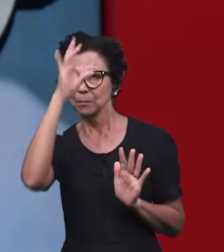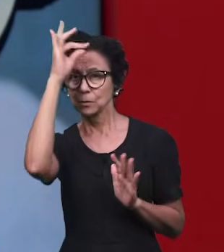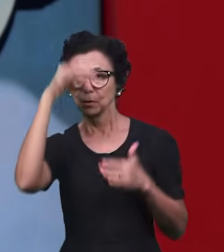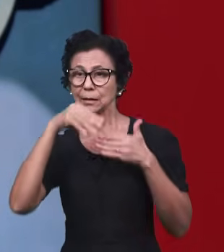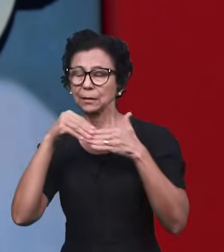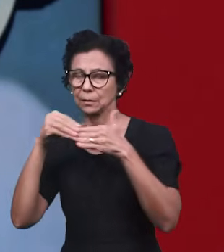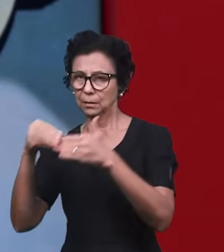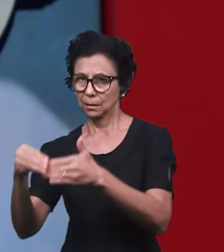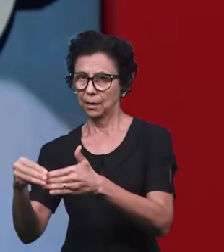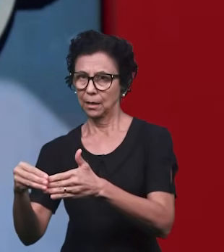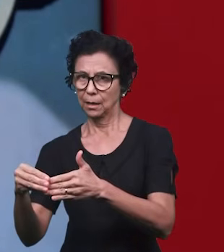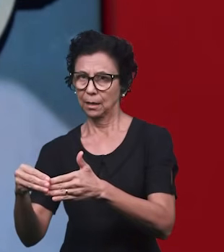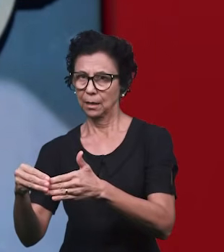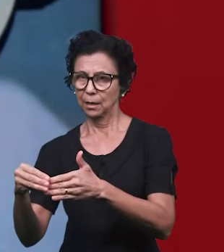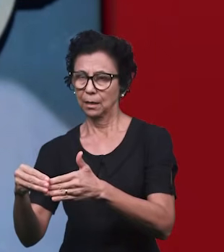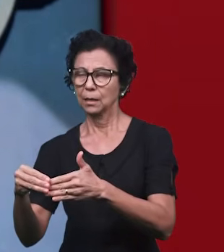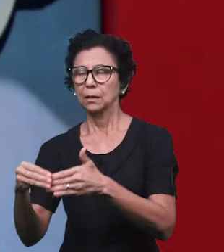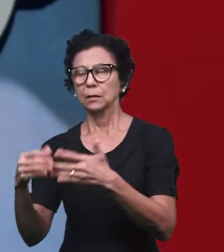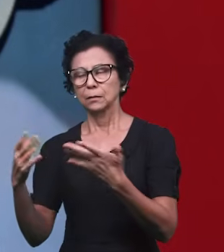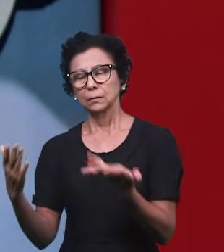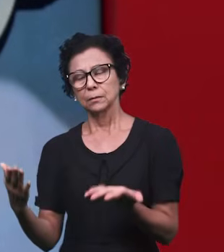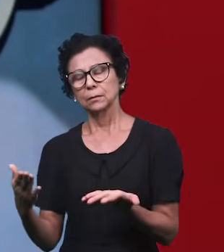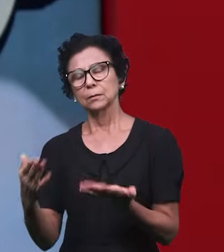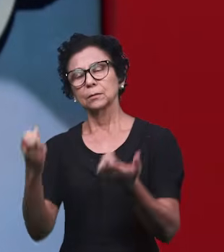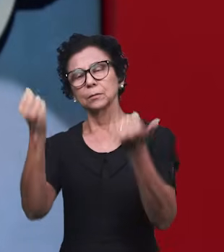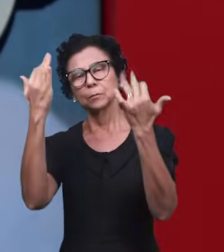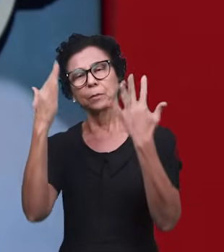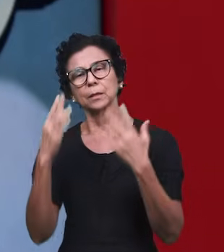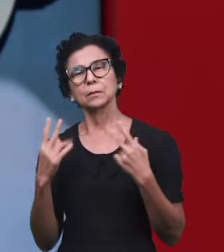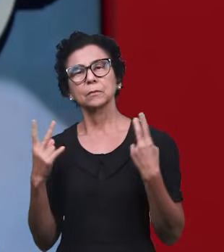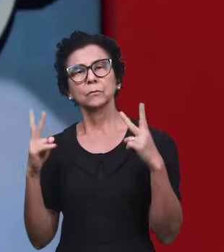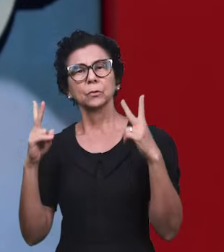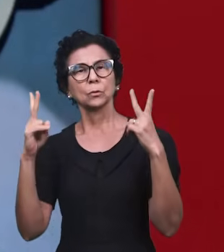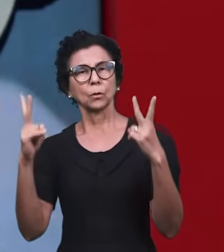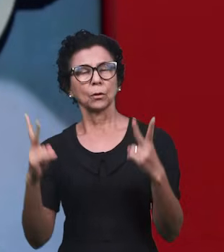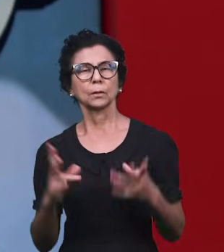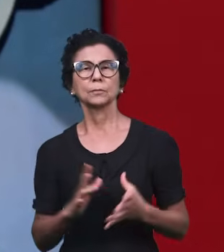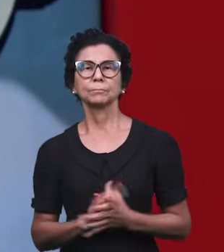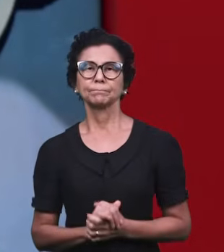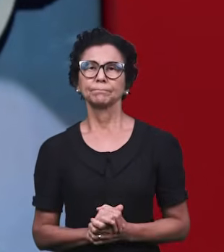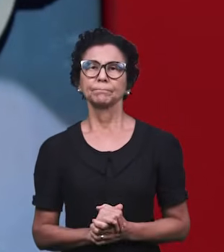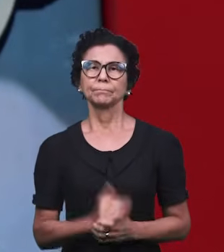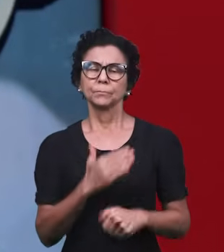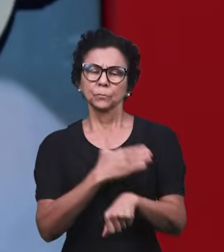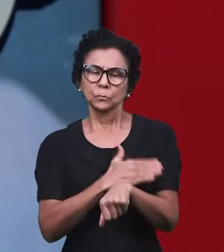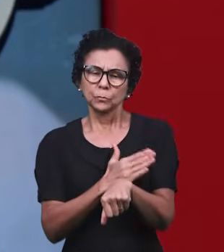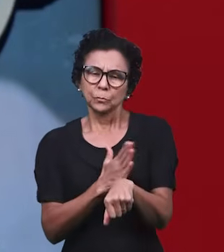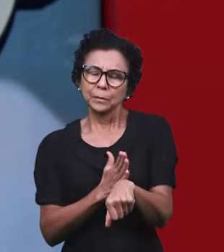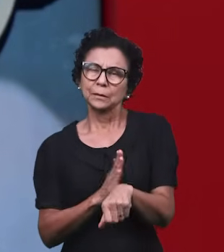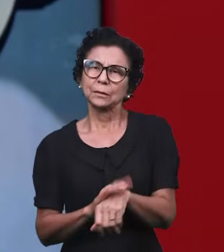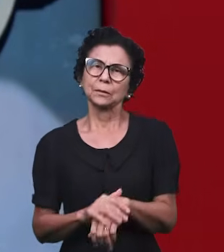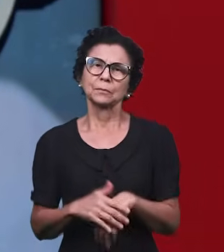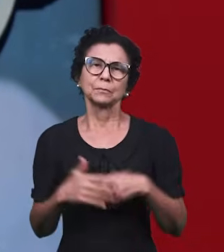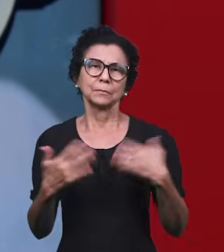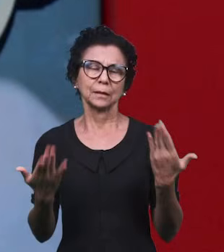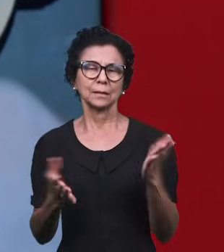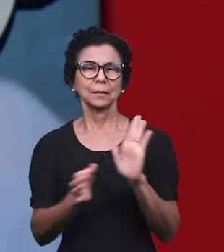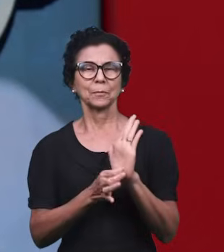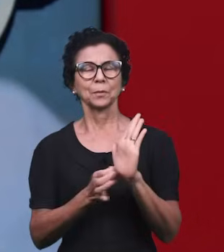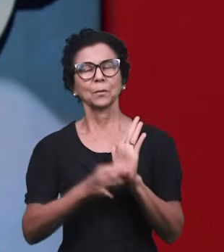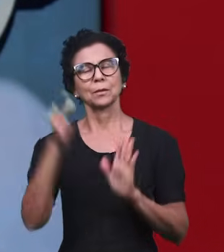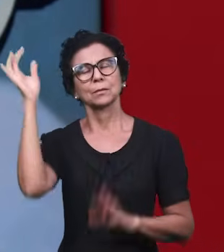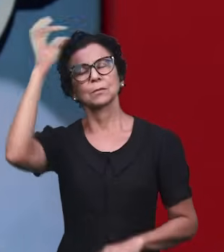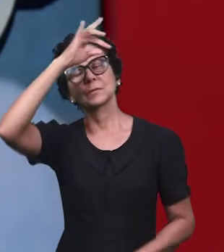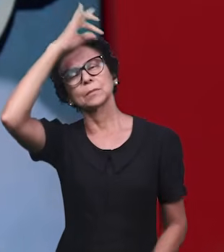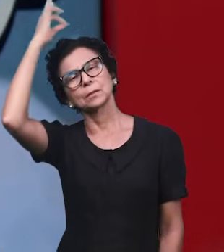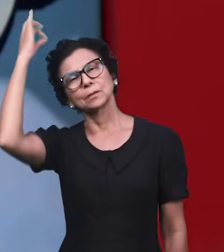caminhar conforme Ele quer e receber a bênção da vitória a cada passo da nossa vida. Amém. E é isso que é o propósito do Espírito